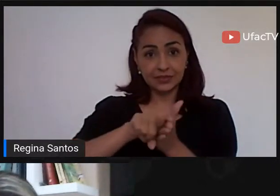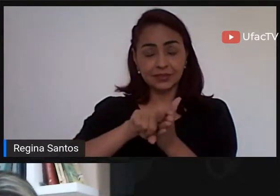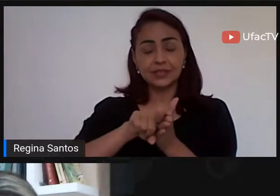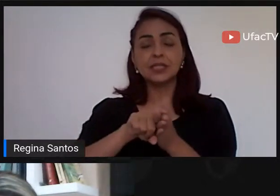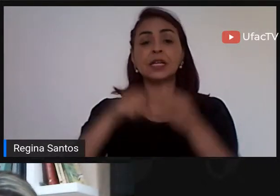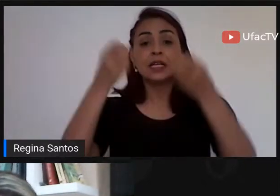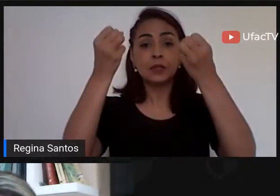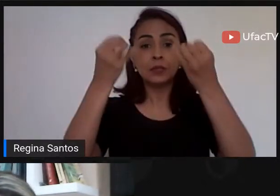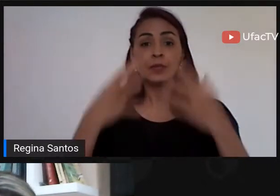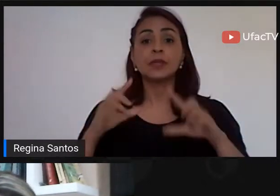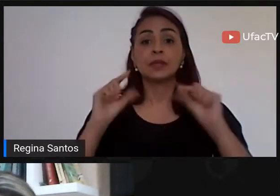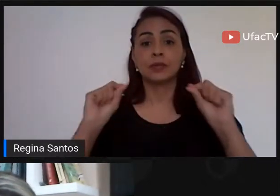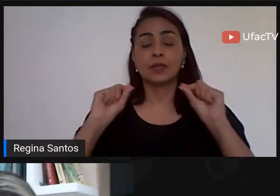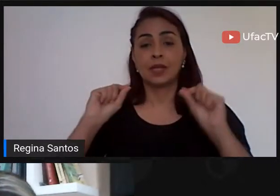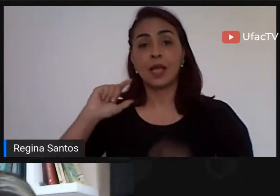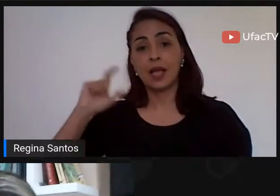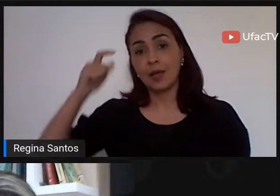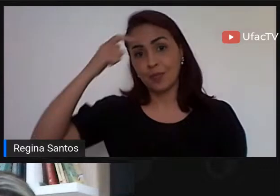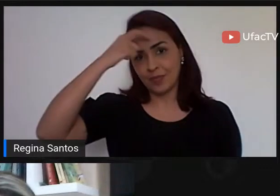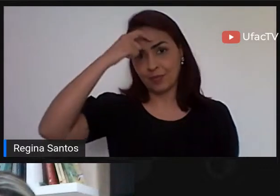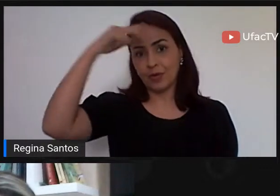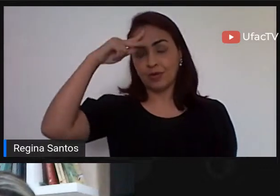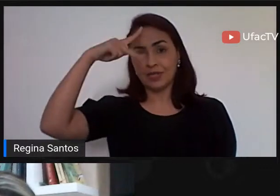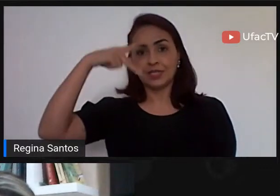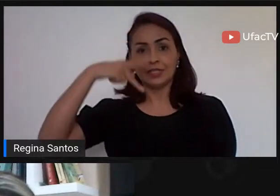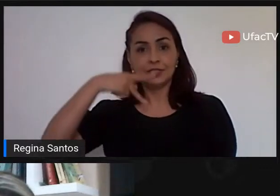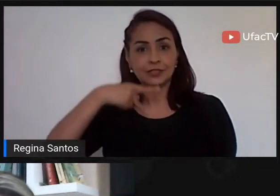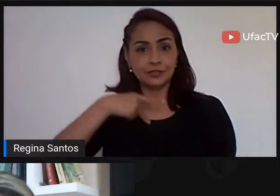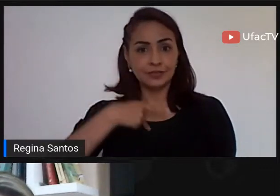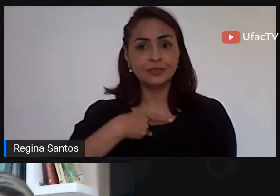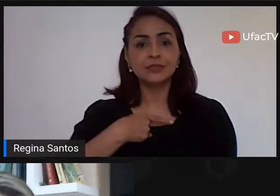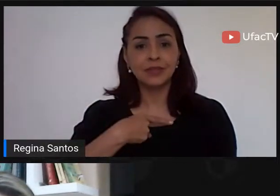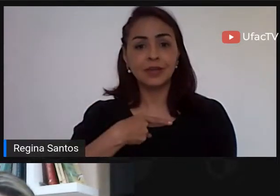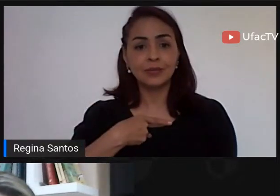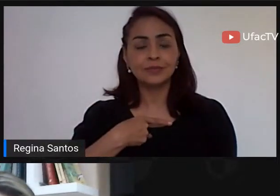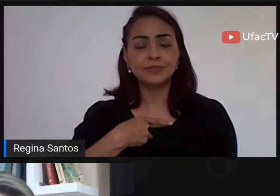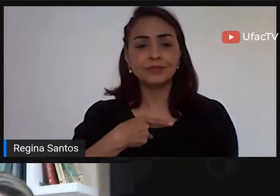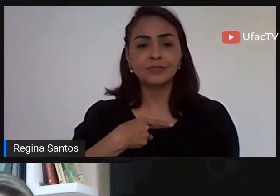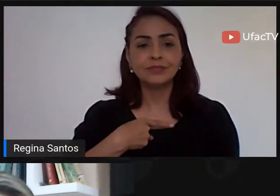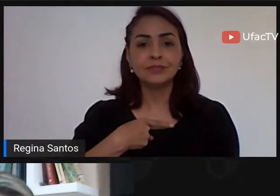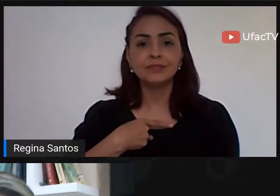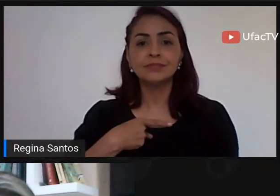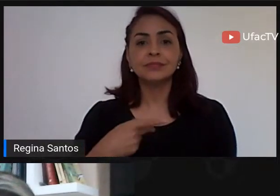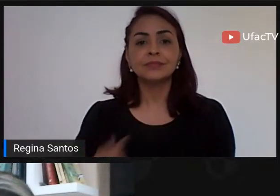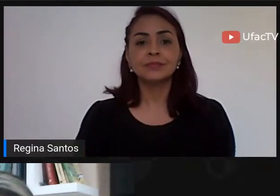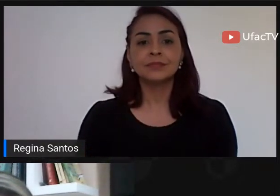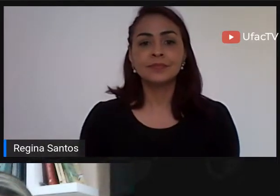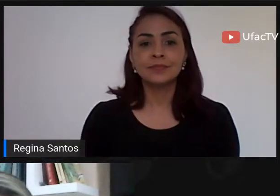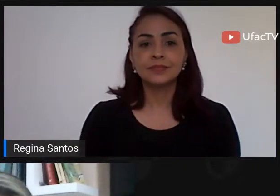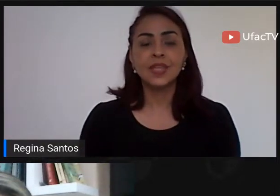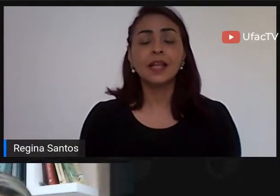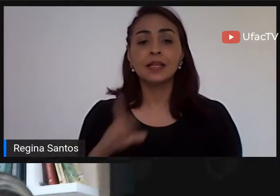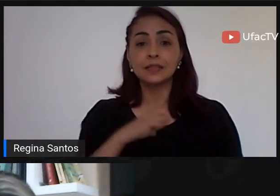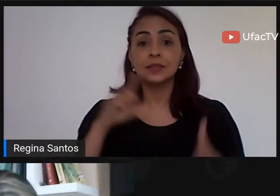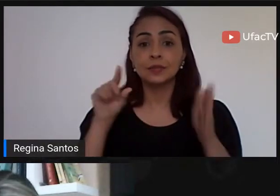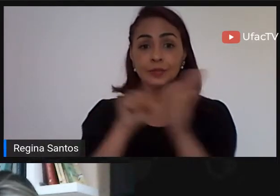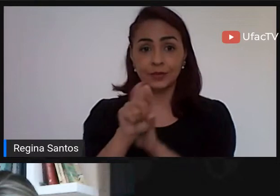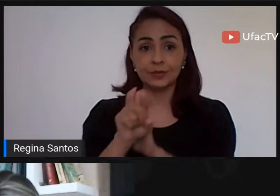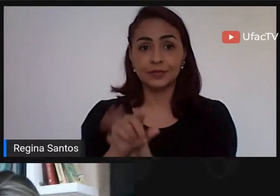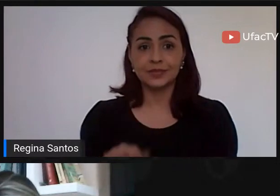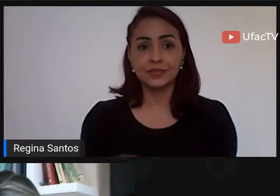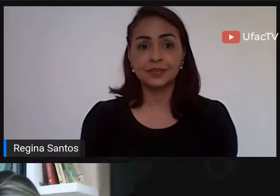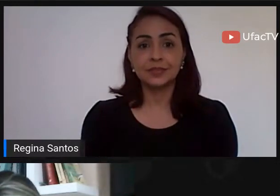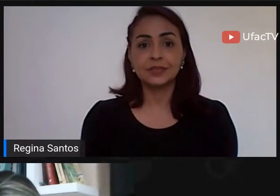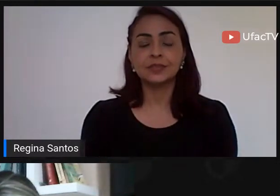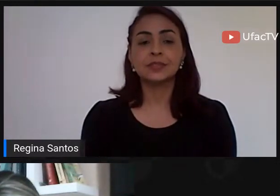e a discussão sobre o currículo é sempre uma arena de lutas. Aí ela tem uma pergunta aqui, assim, a